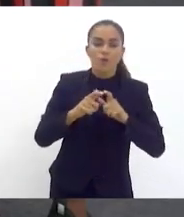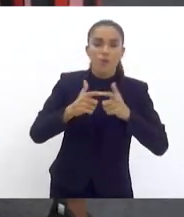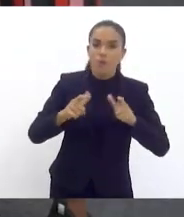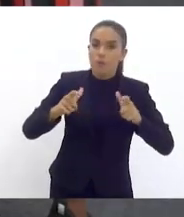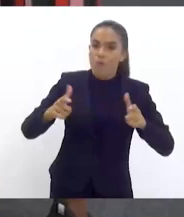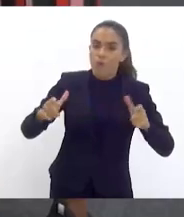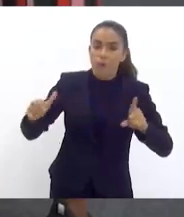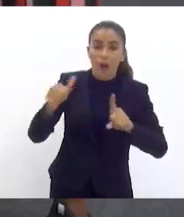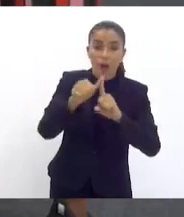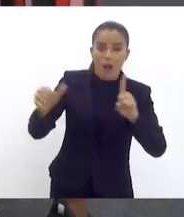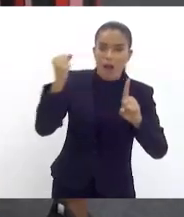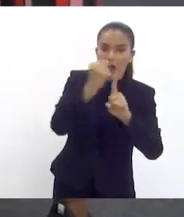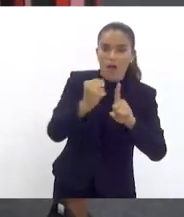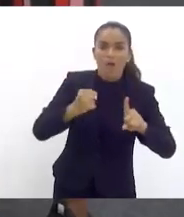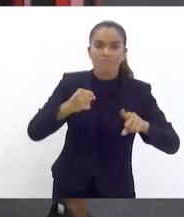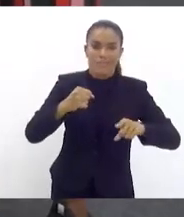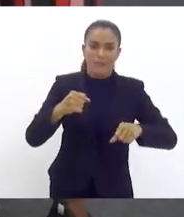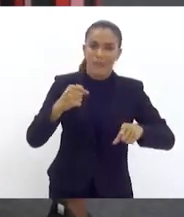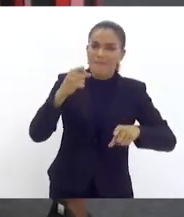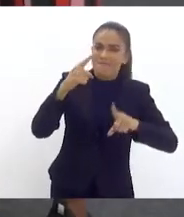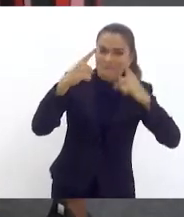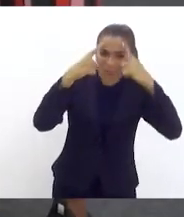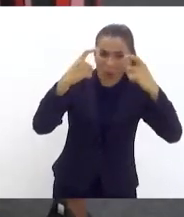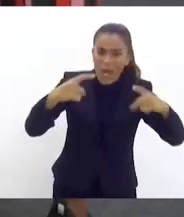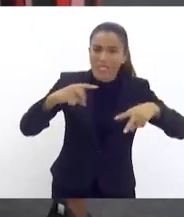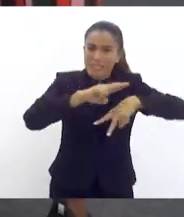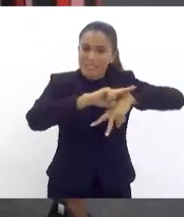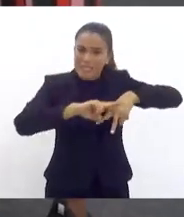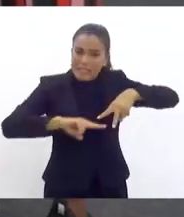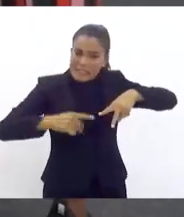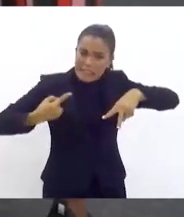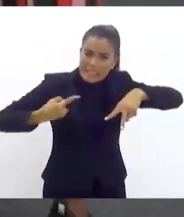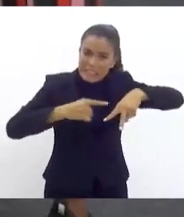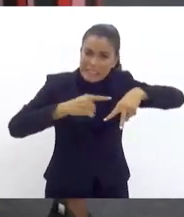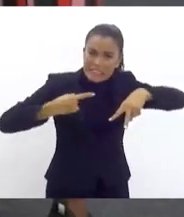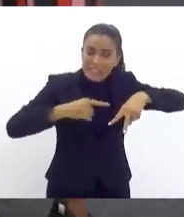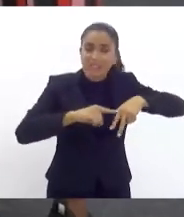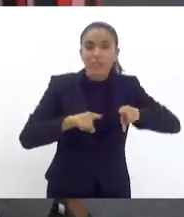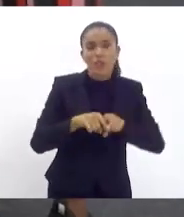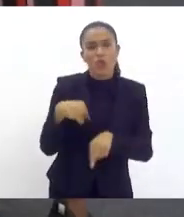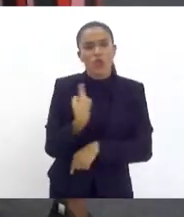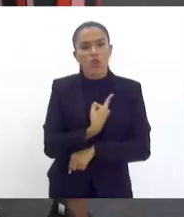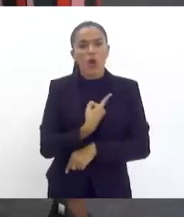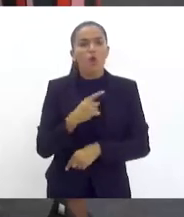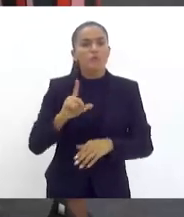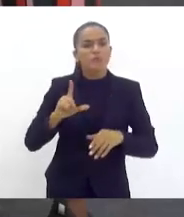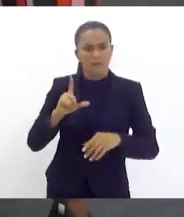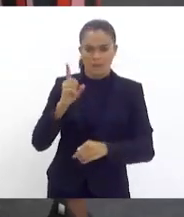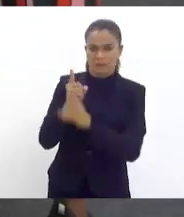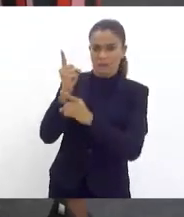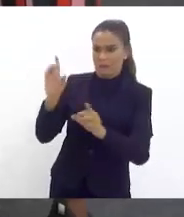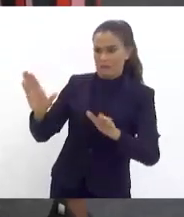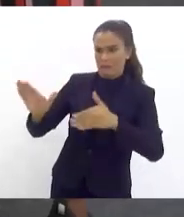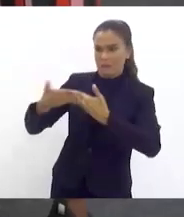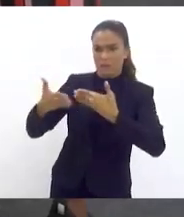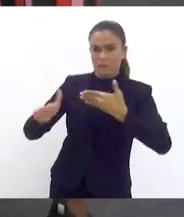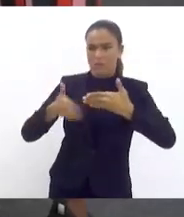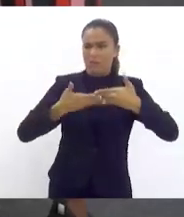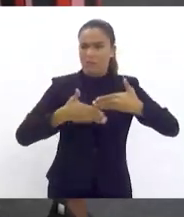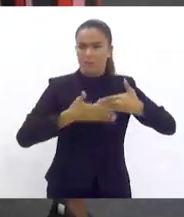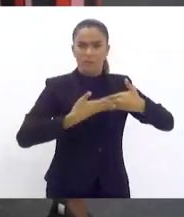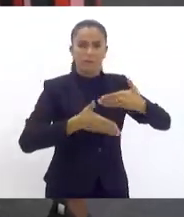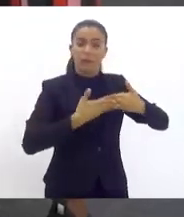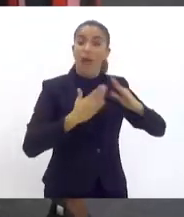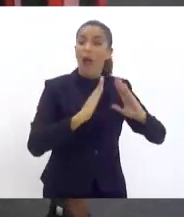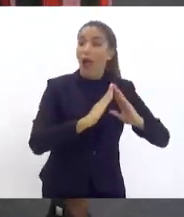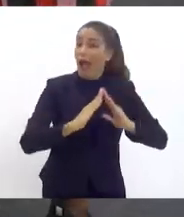de feminicídio, de violência de gênero no Estado do Rio de Janeiro, ao mesmo tempo em que nós constatamos o fechamento das casas que